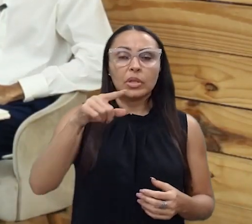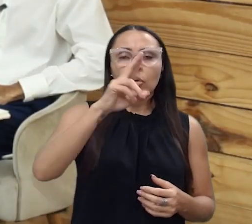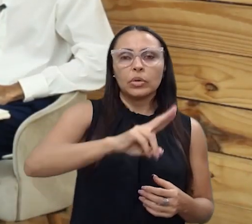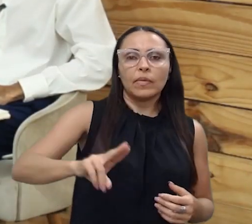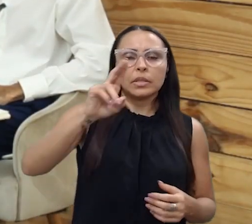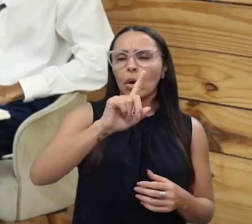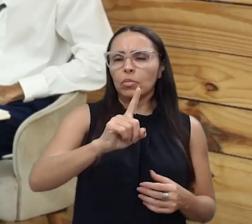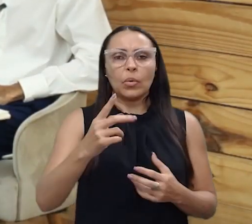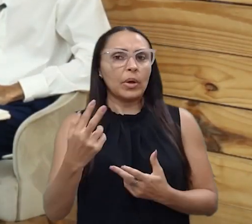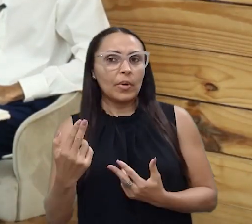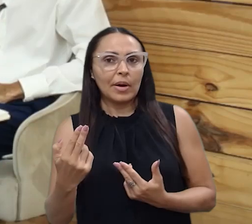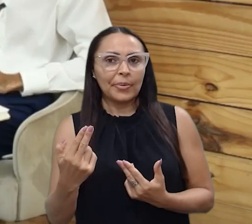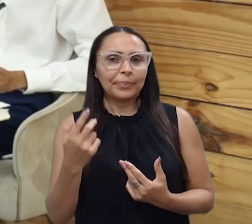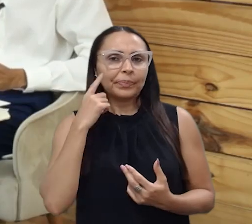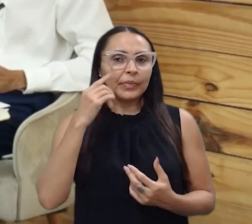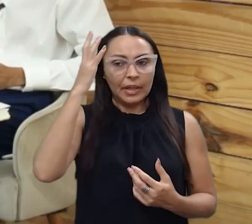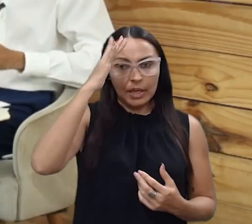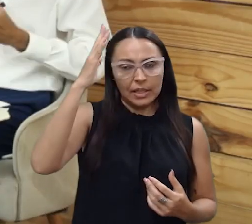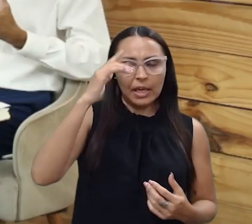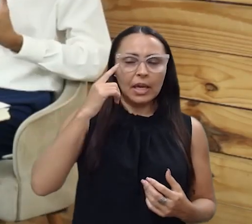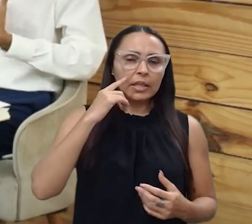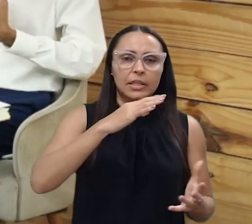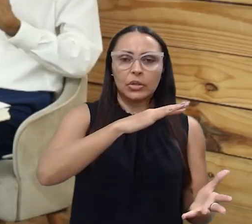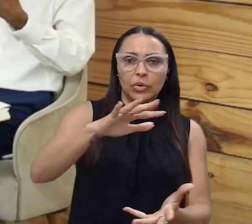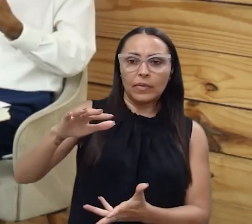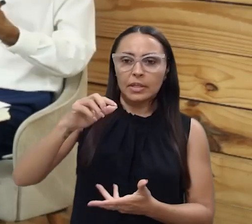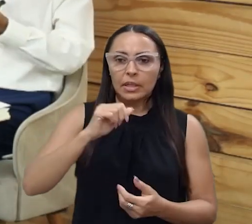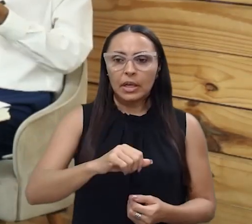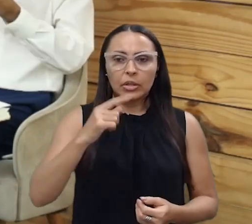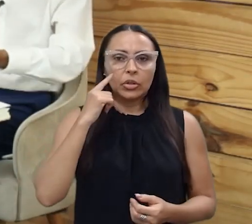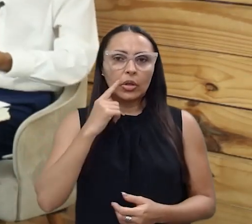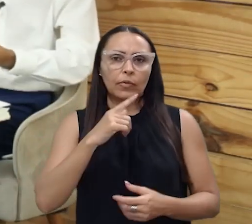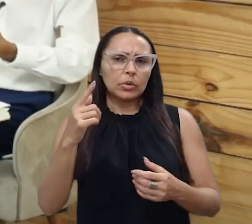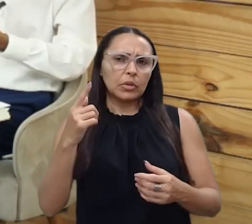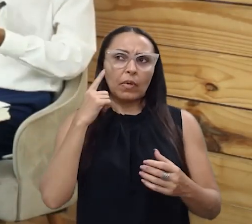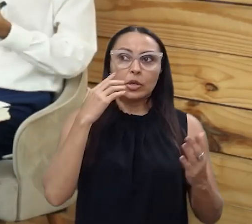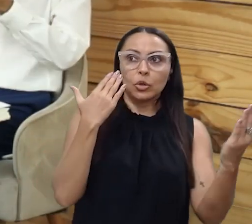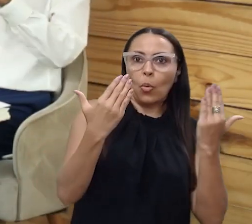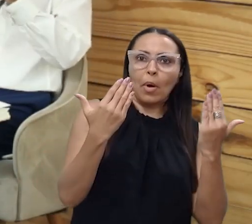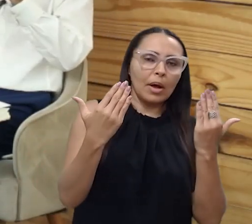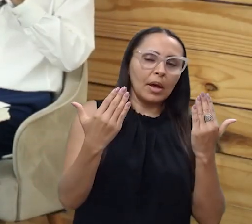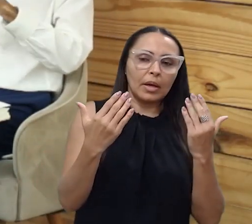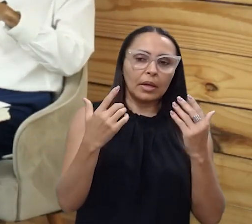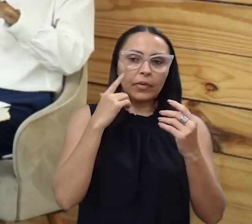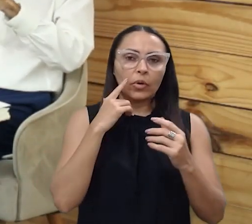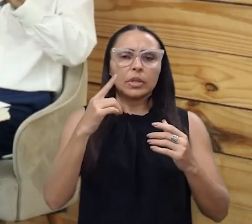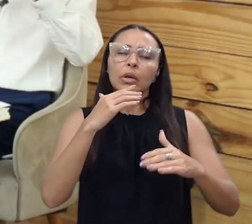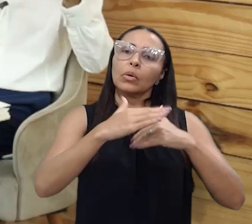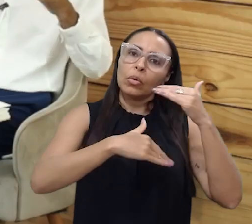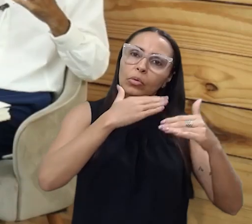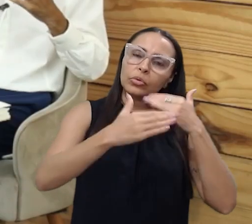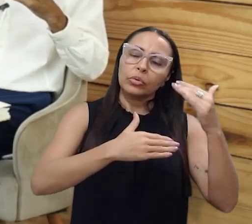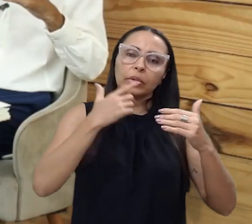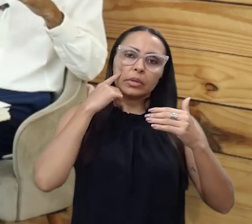não é igual, né? Que a ideia de universalidade você não vai se contrastar para ser totalmente, você construir a partir